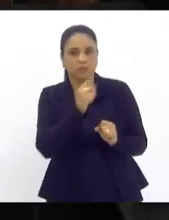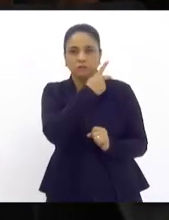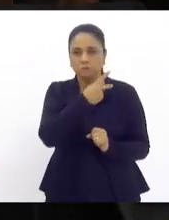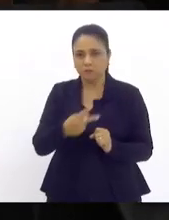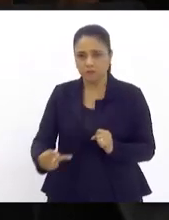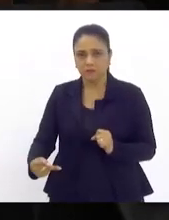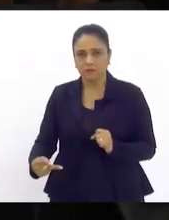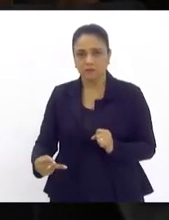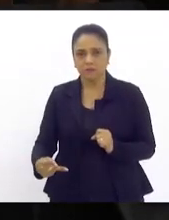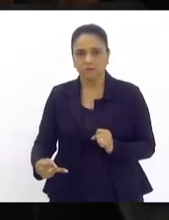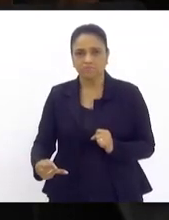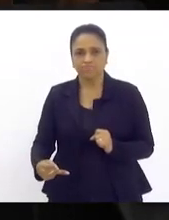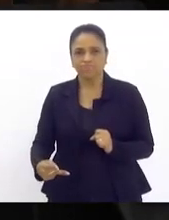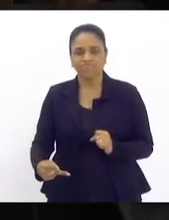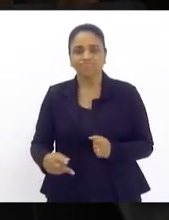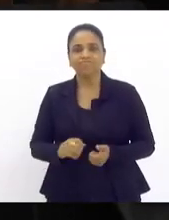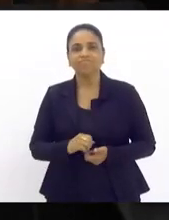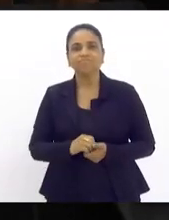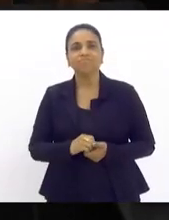presidente,